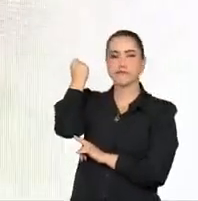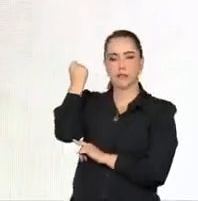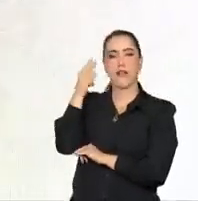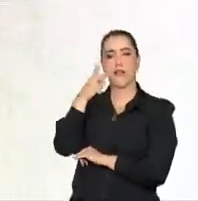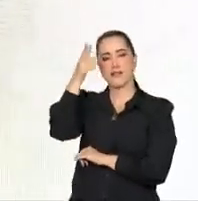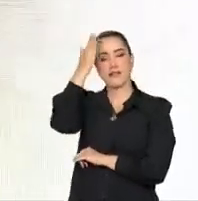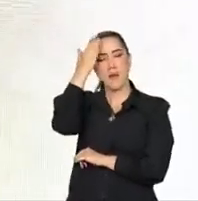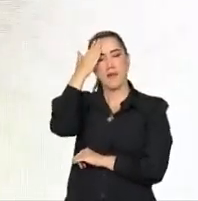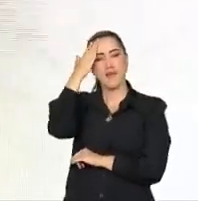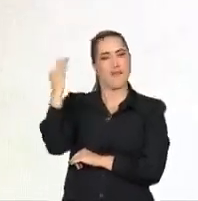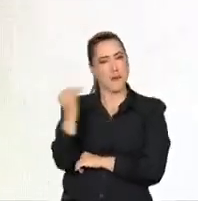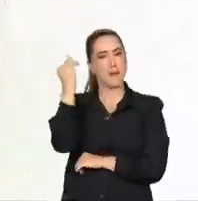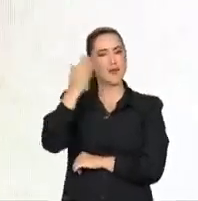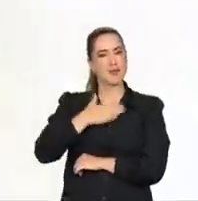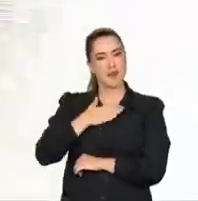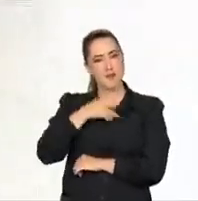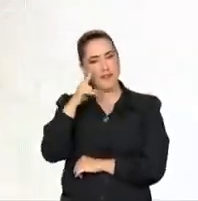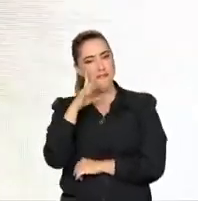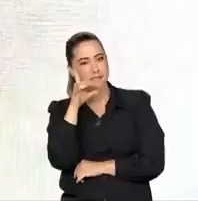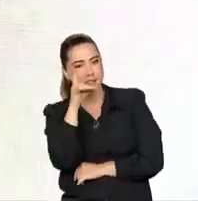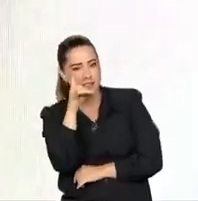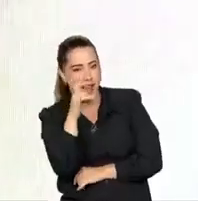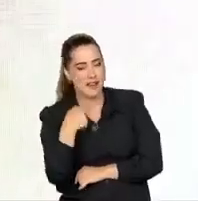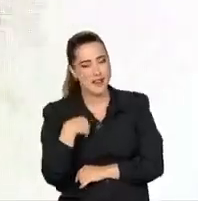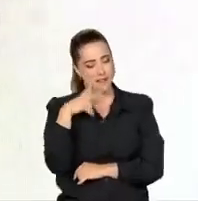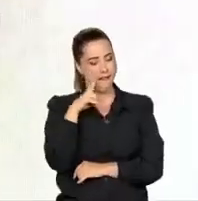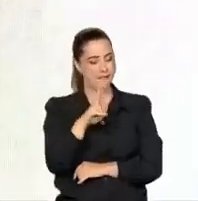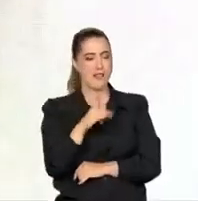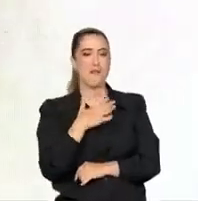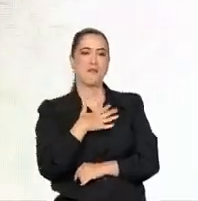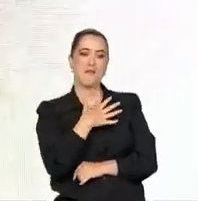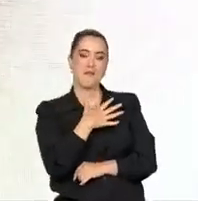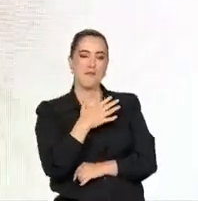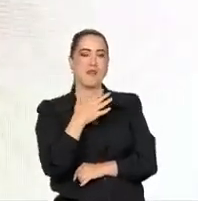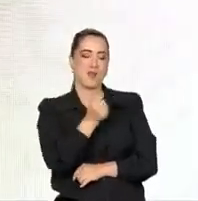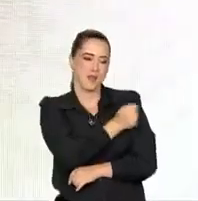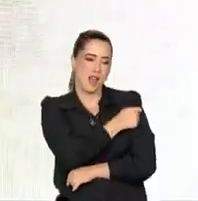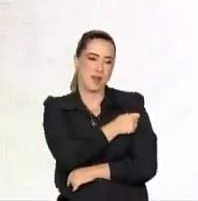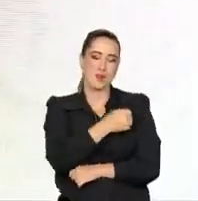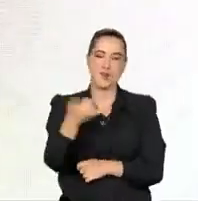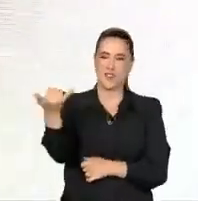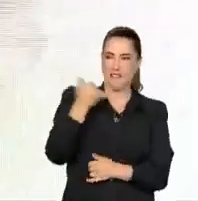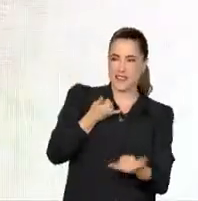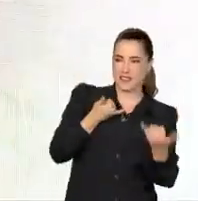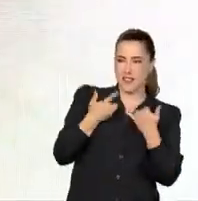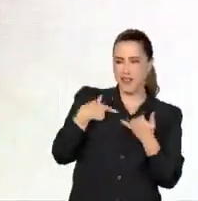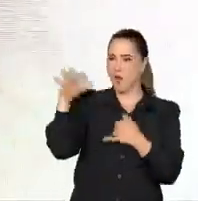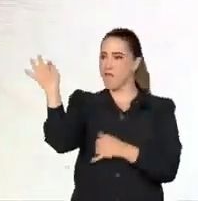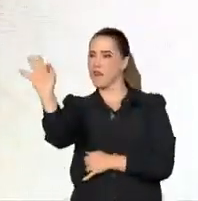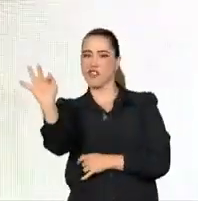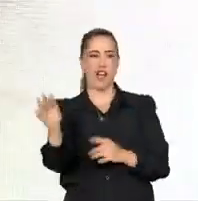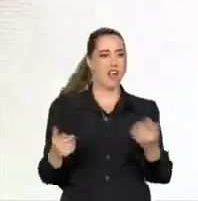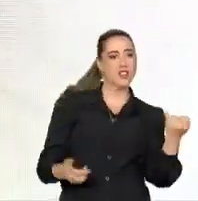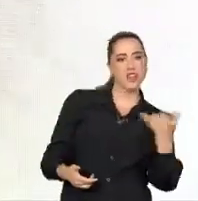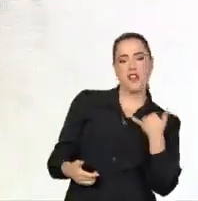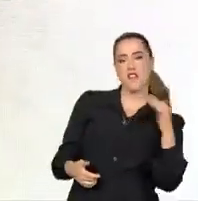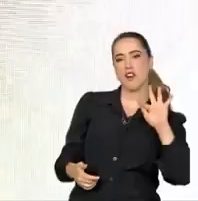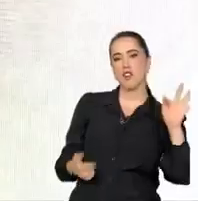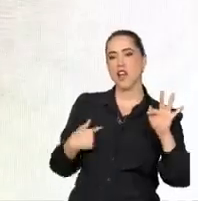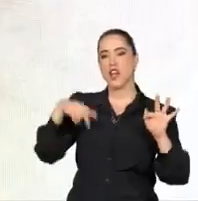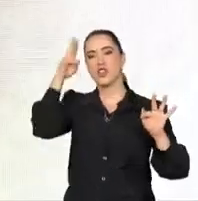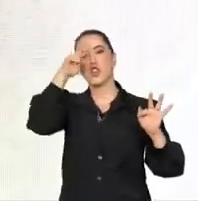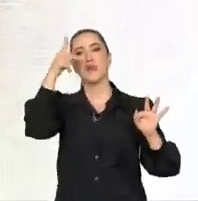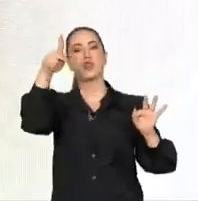pena. De abrir o Instagram de vez em quando e ver meus alunos dizerem, professora, hoje eu estou na universidade. Olha, eu lembro daquela aula X que a senhora